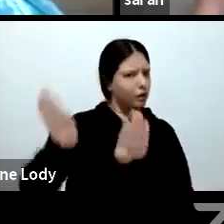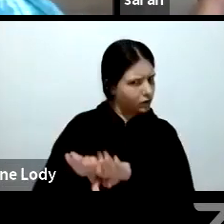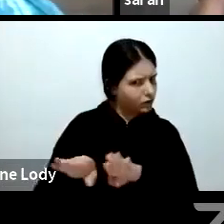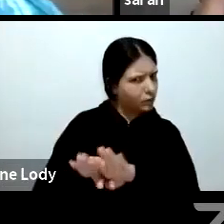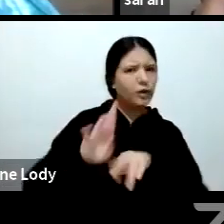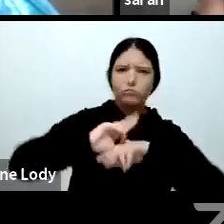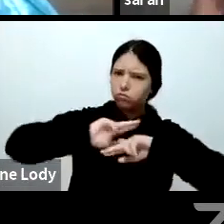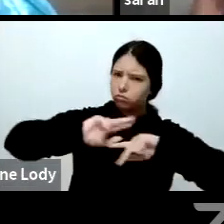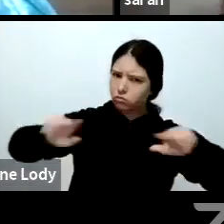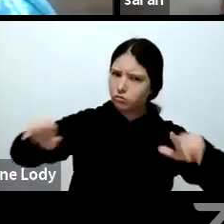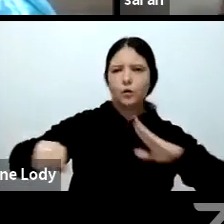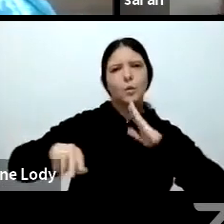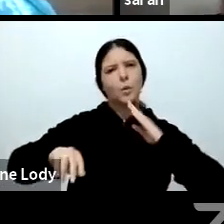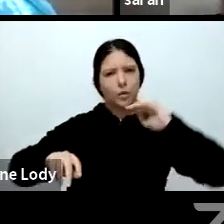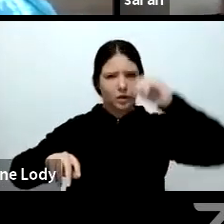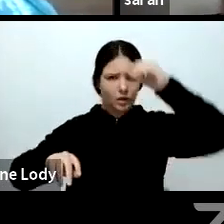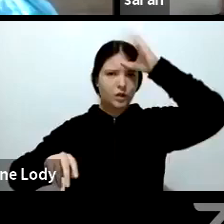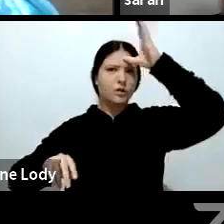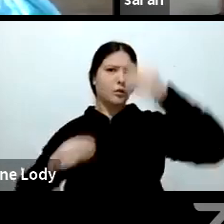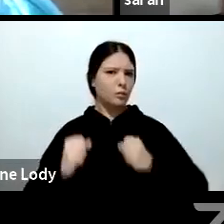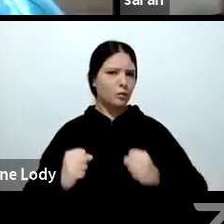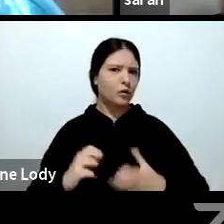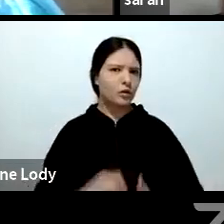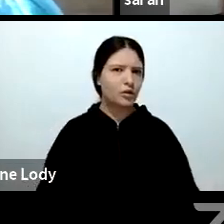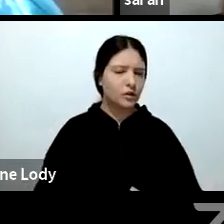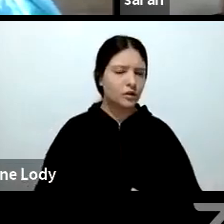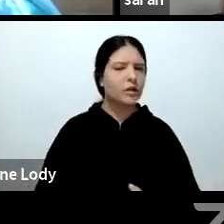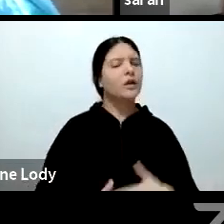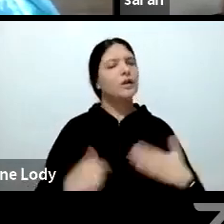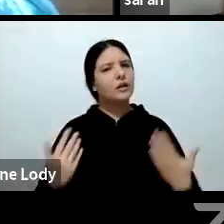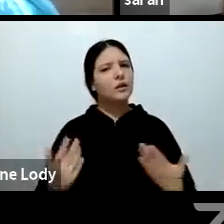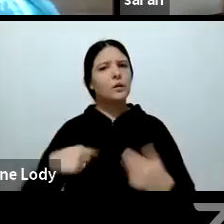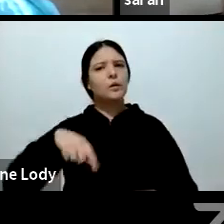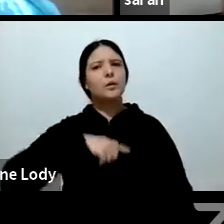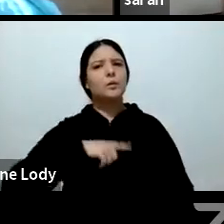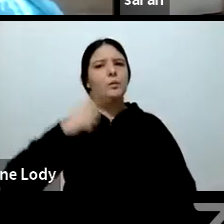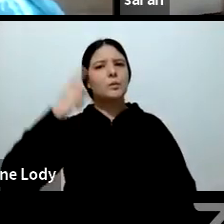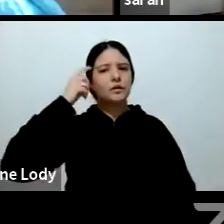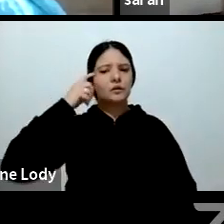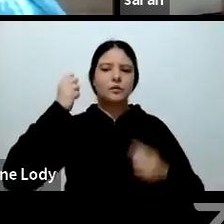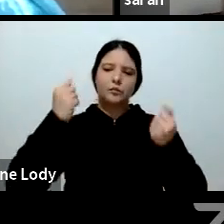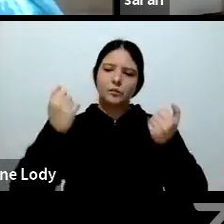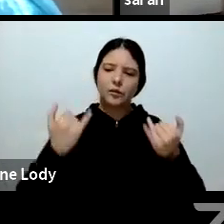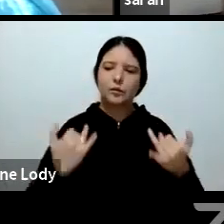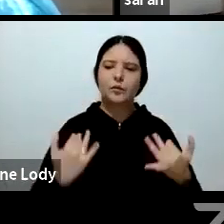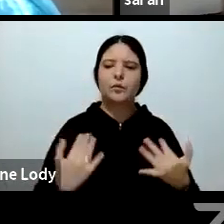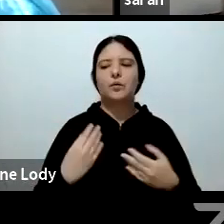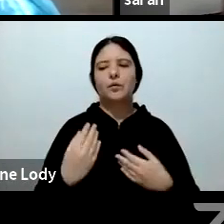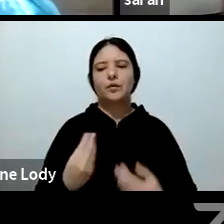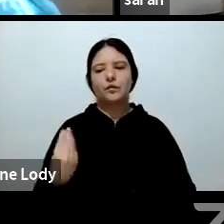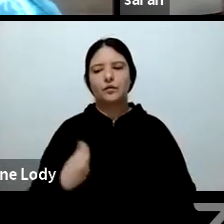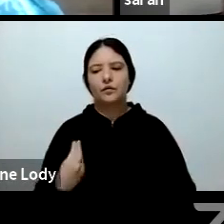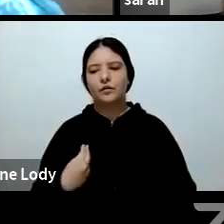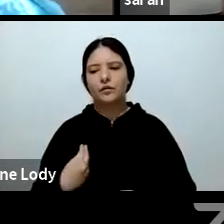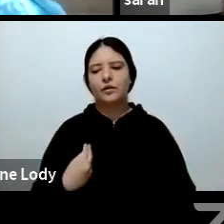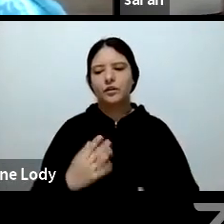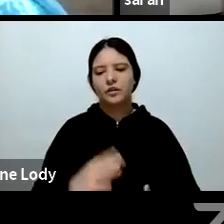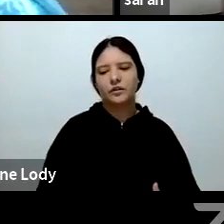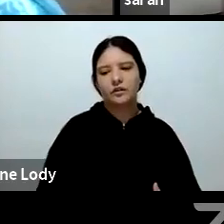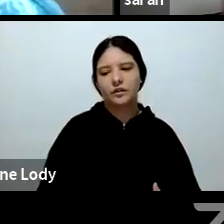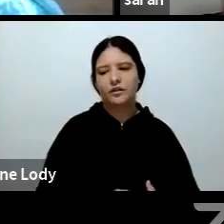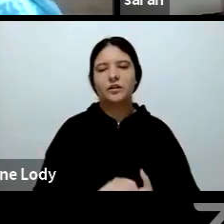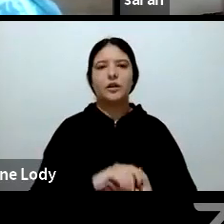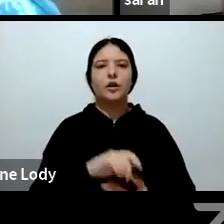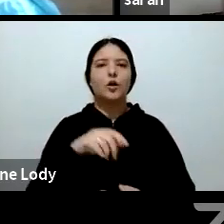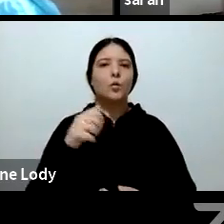de conhecimento, né? E aí que a gente trouxe um pouco essa noção né, que está presente na obra do Gandhi,